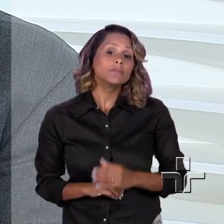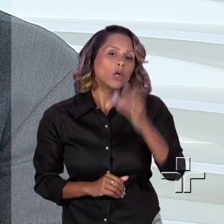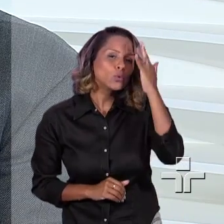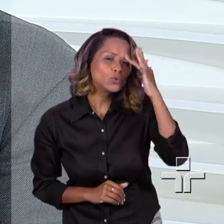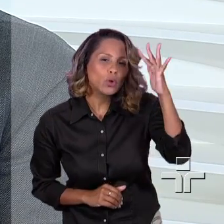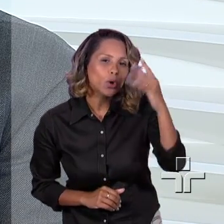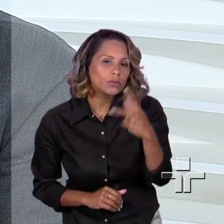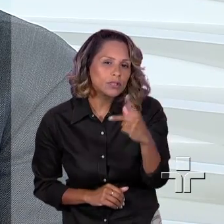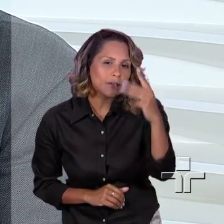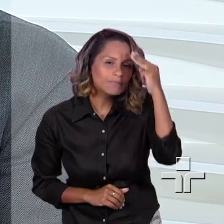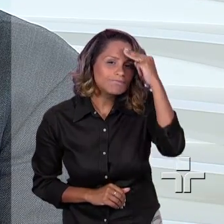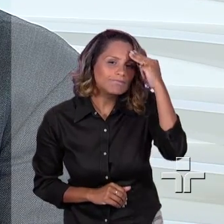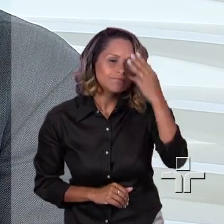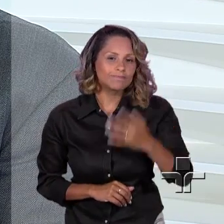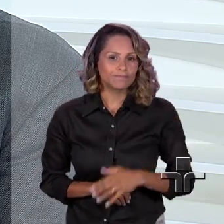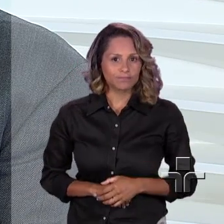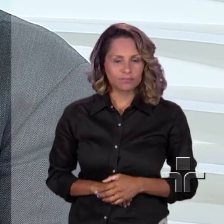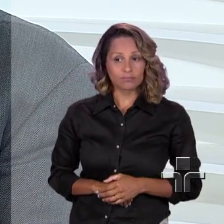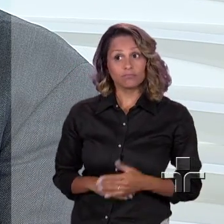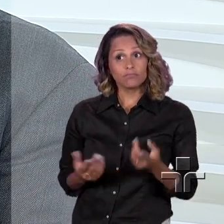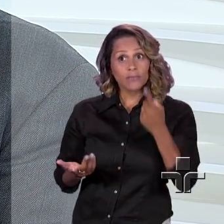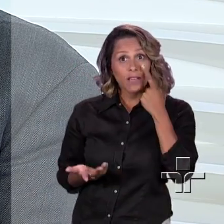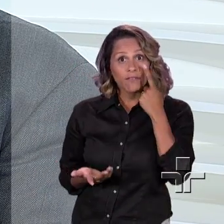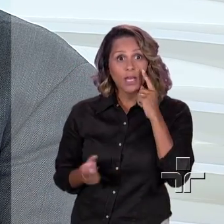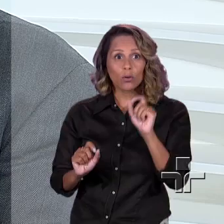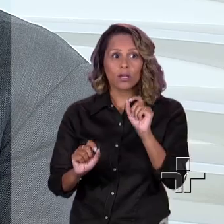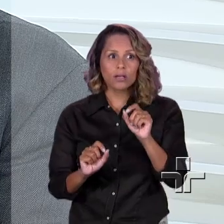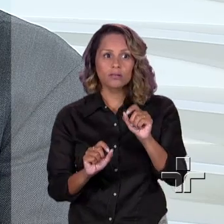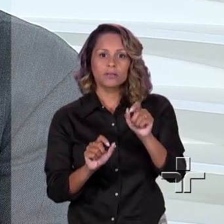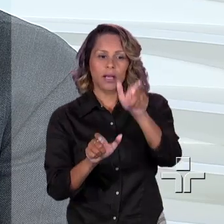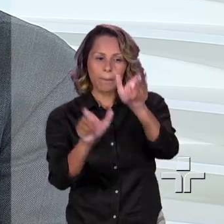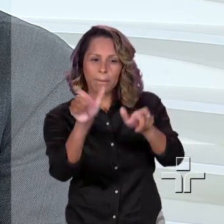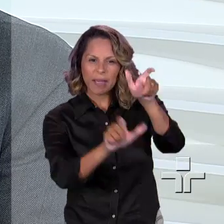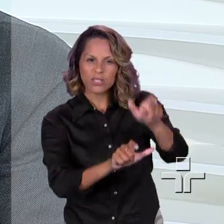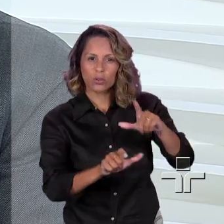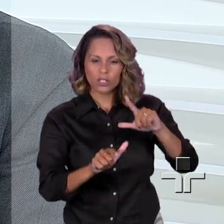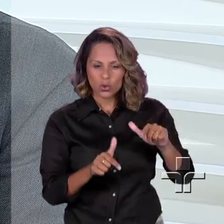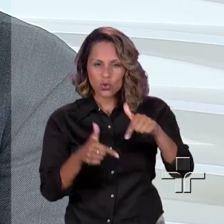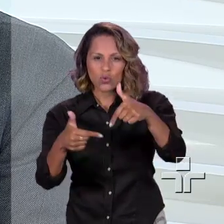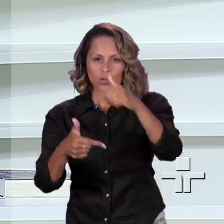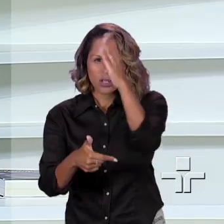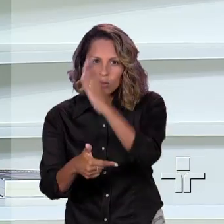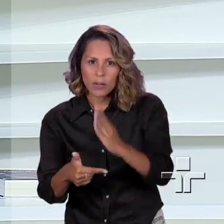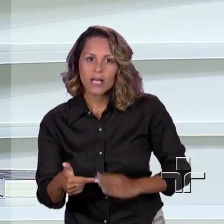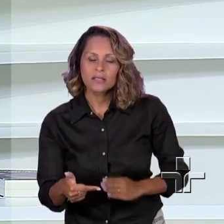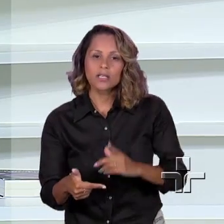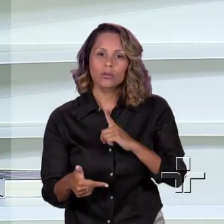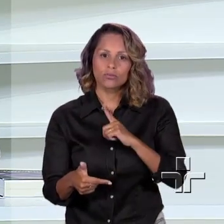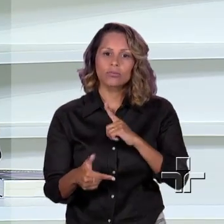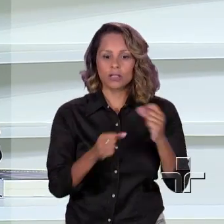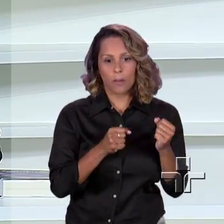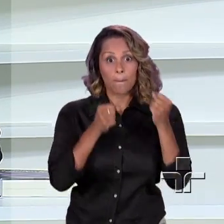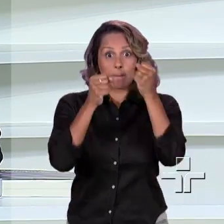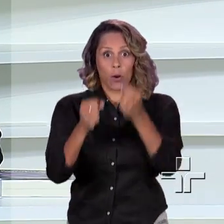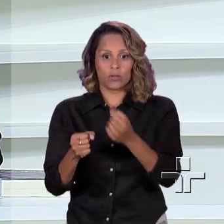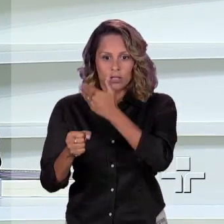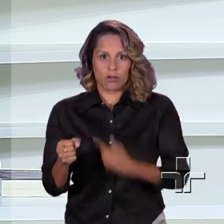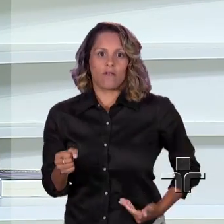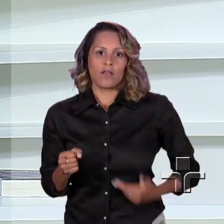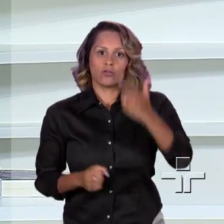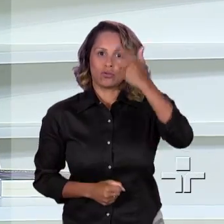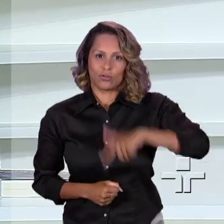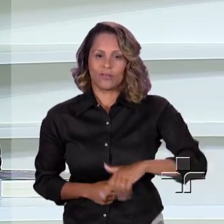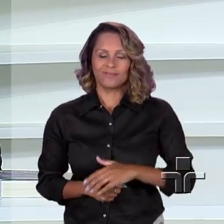De ver as pessoas que lutam por um Brasil mais justo no poder de novo. Obrigado,